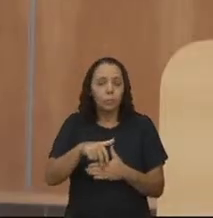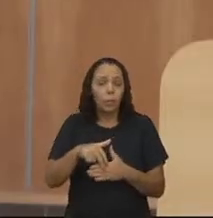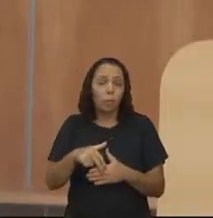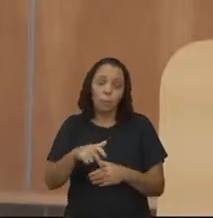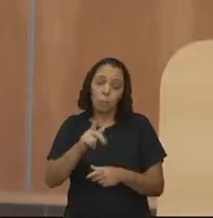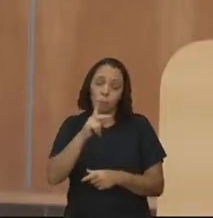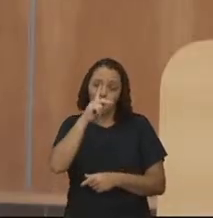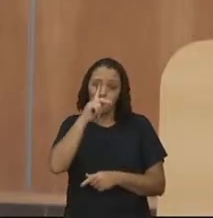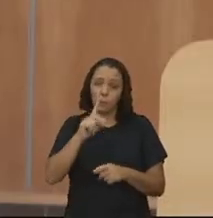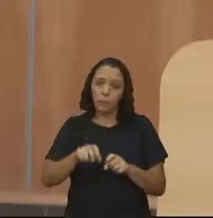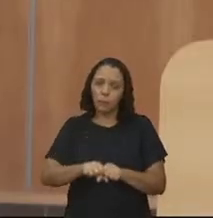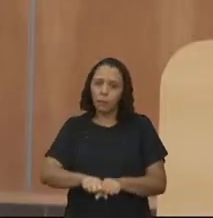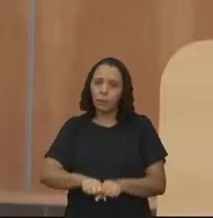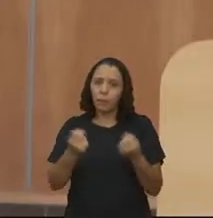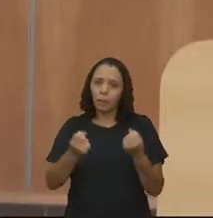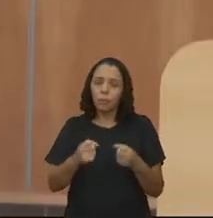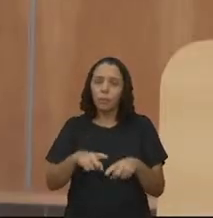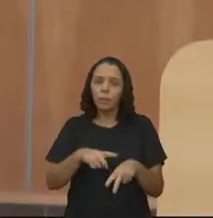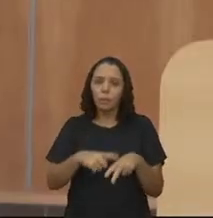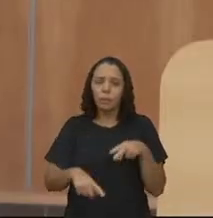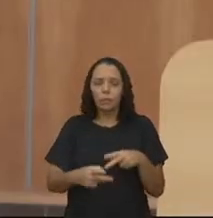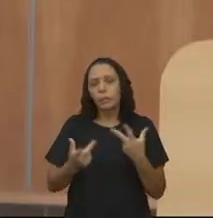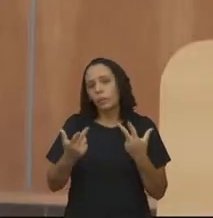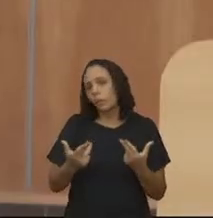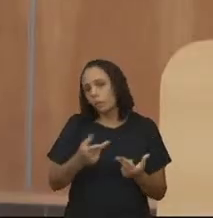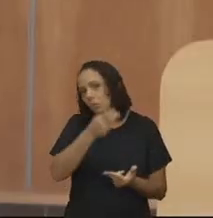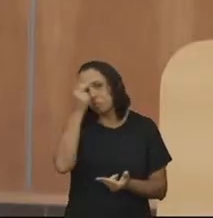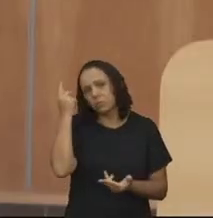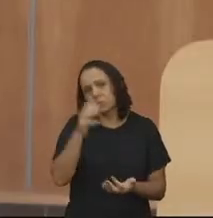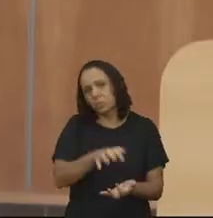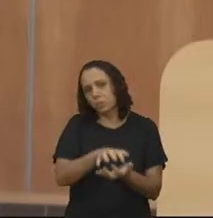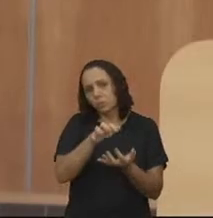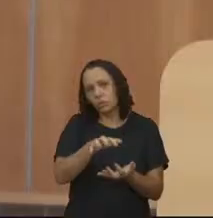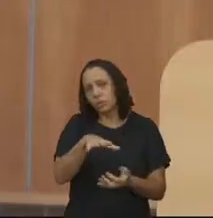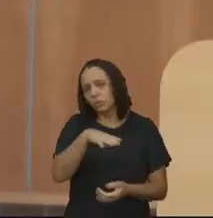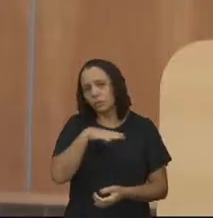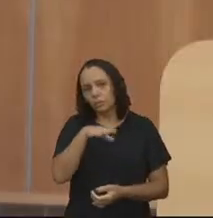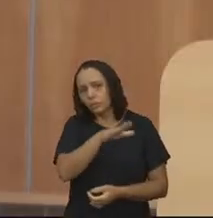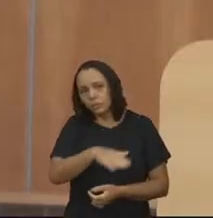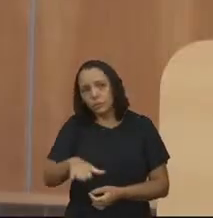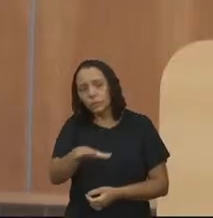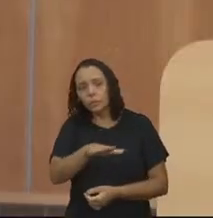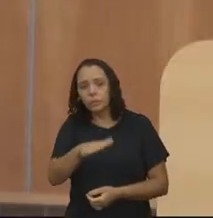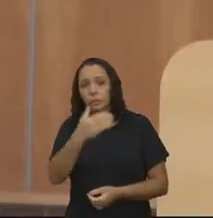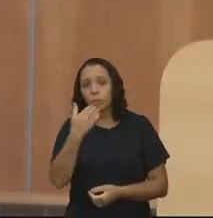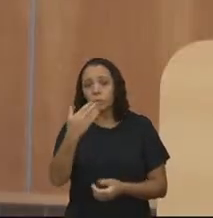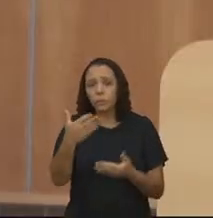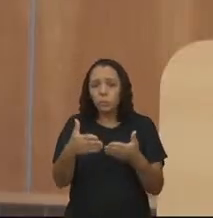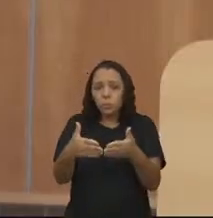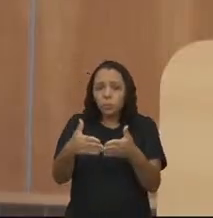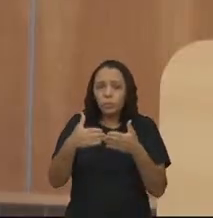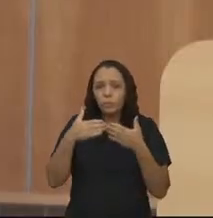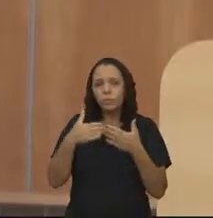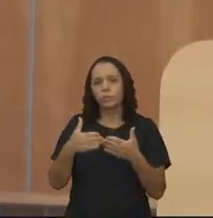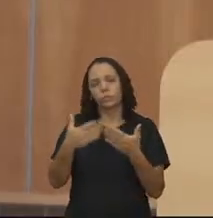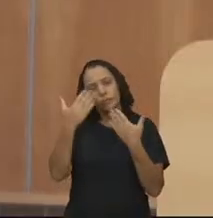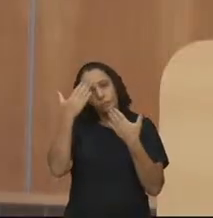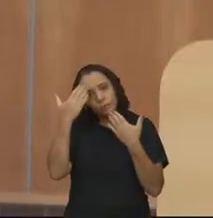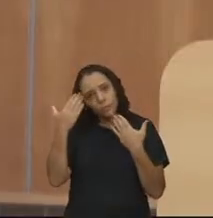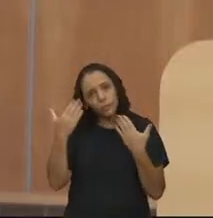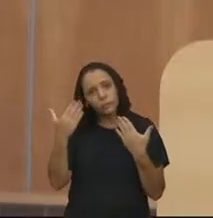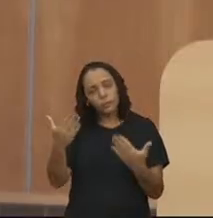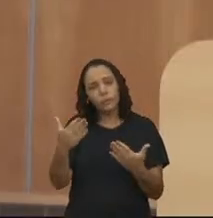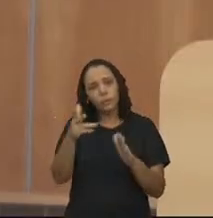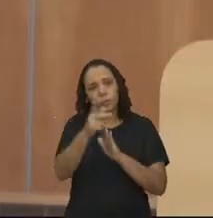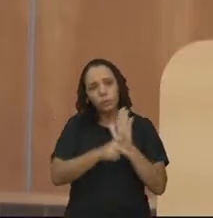porque vai ser pior. Mesma coisa aos idosos da nossa cidade de Jacareí. Peço de favor, quero agradecer você de estar